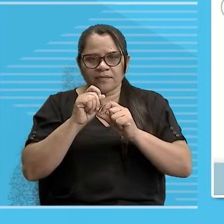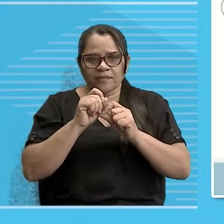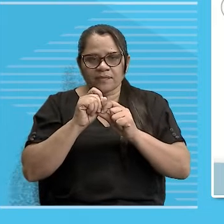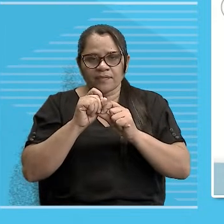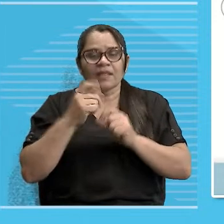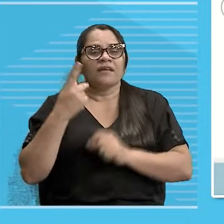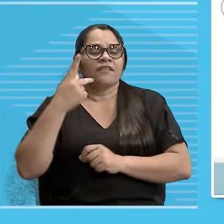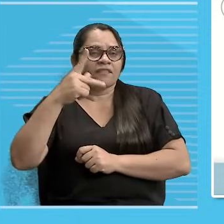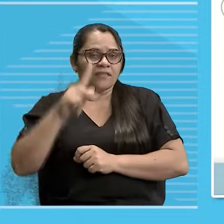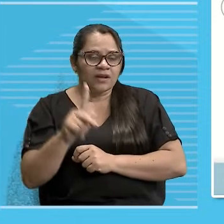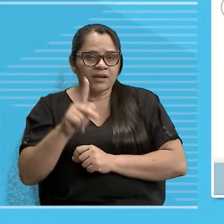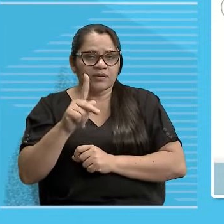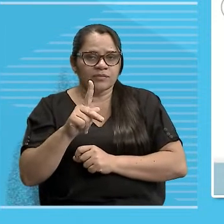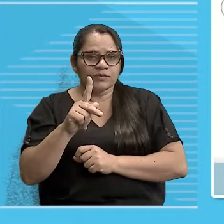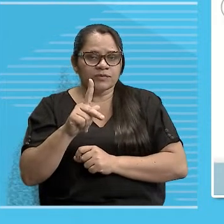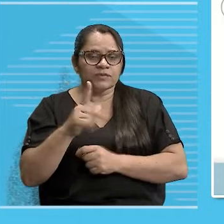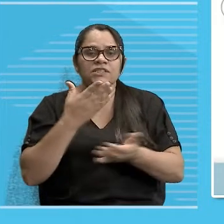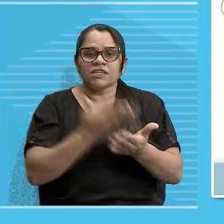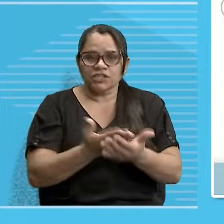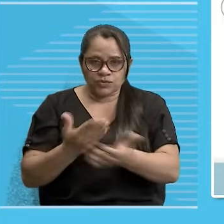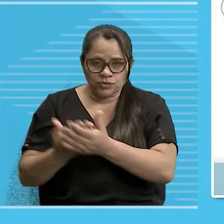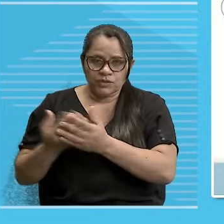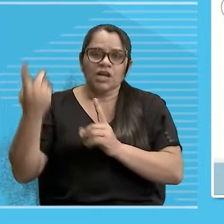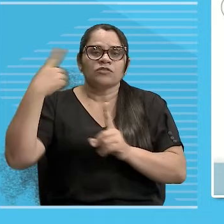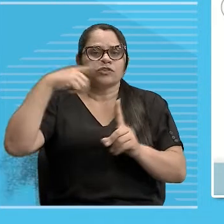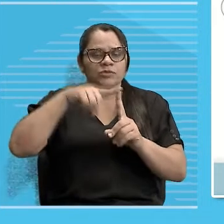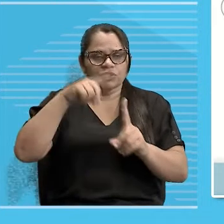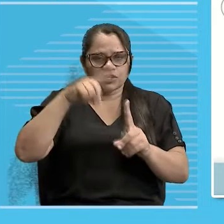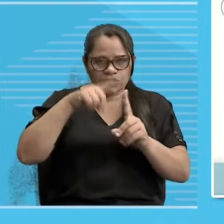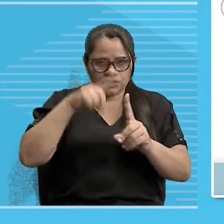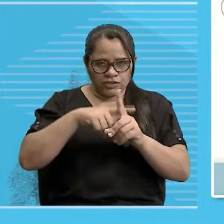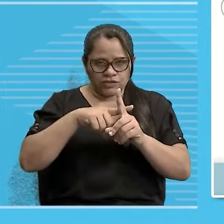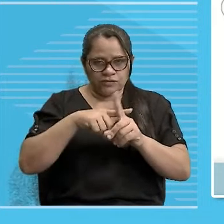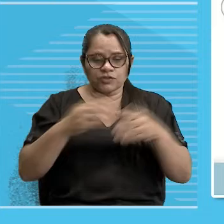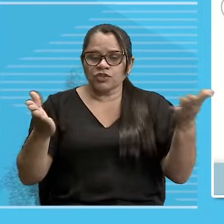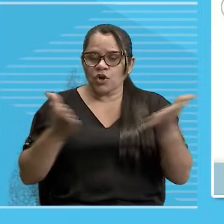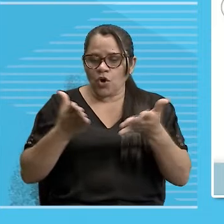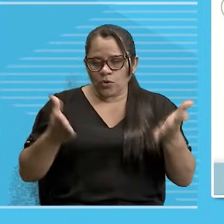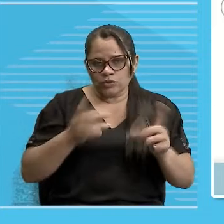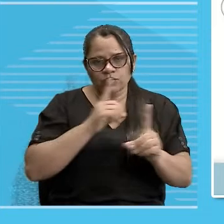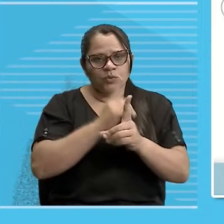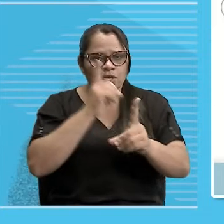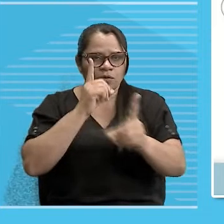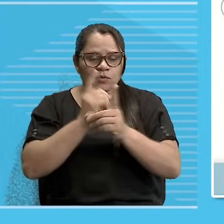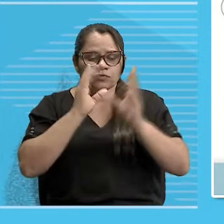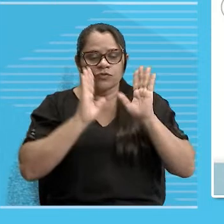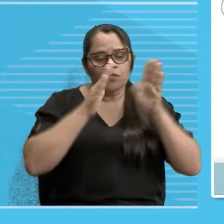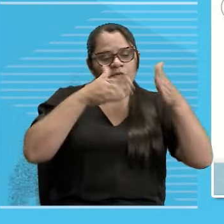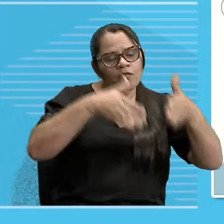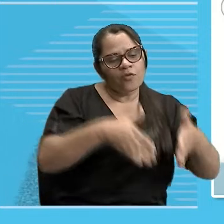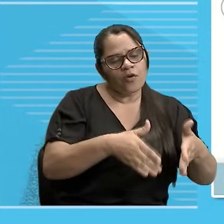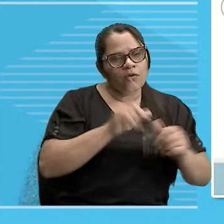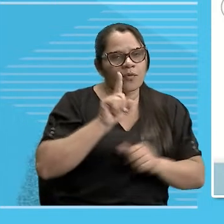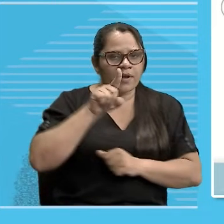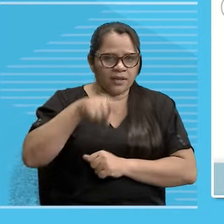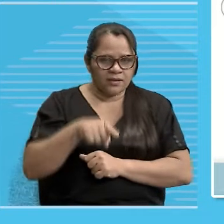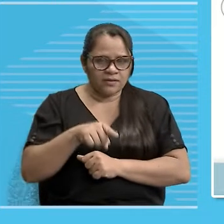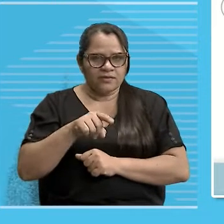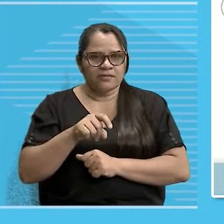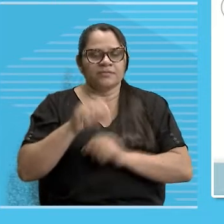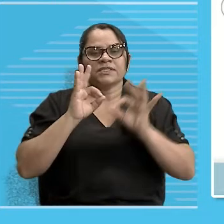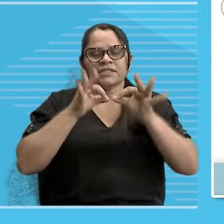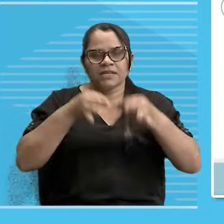estar chegando a esses três objetivos no nosso encontro de hoje. O foco de hoje será esse, tá bom?